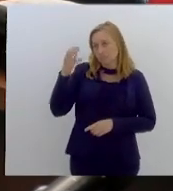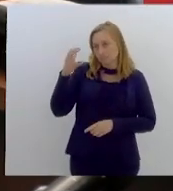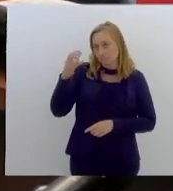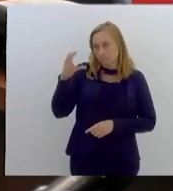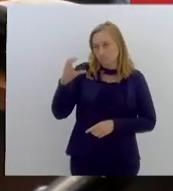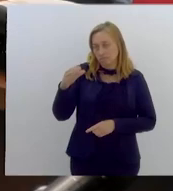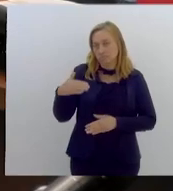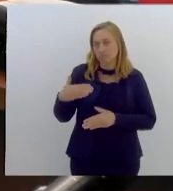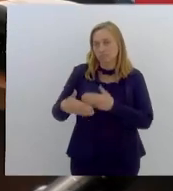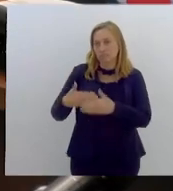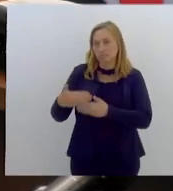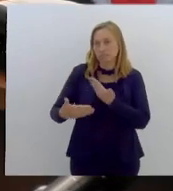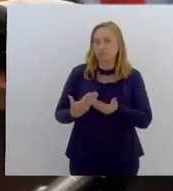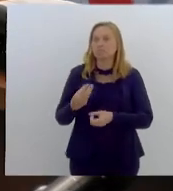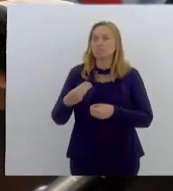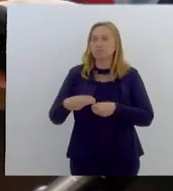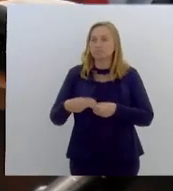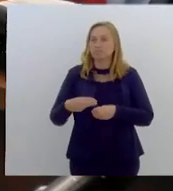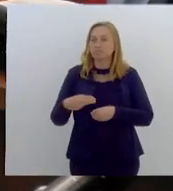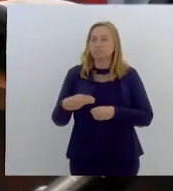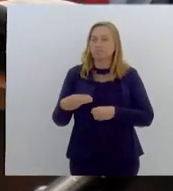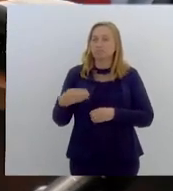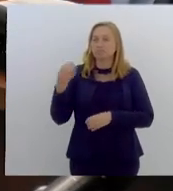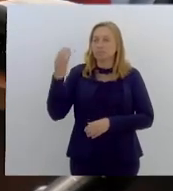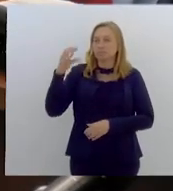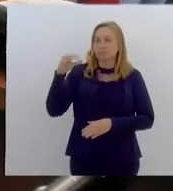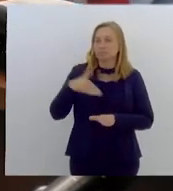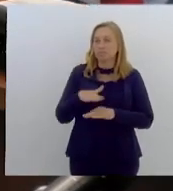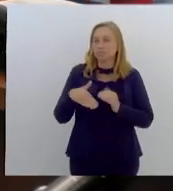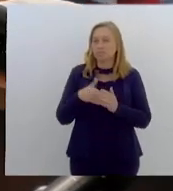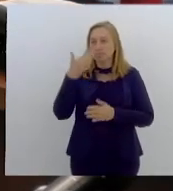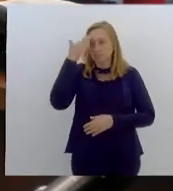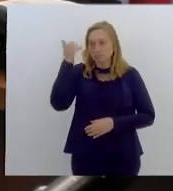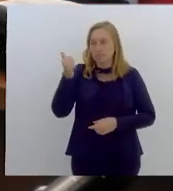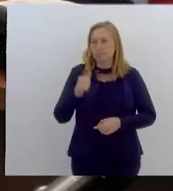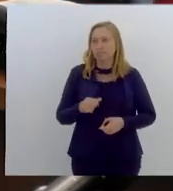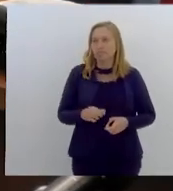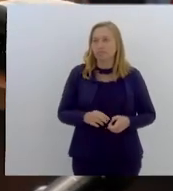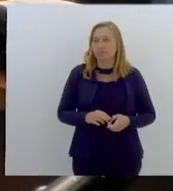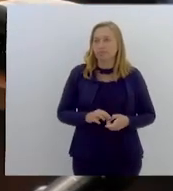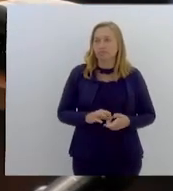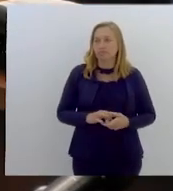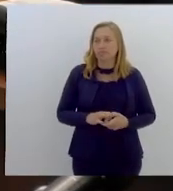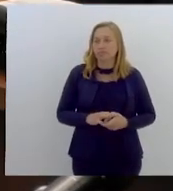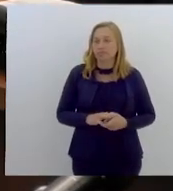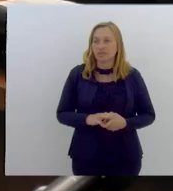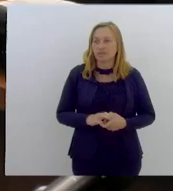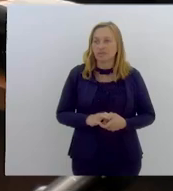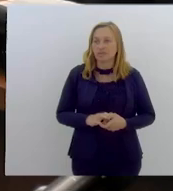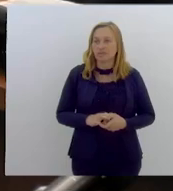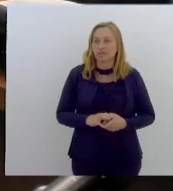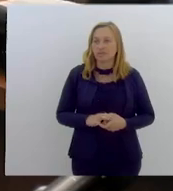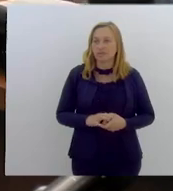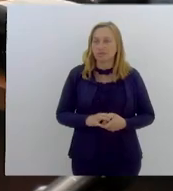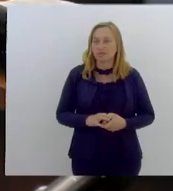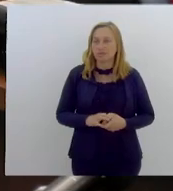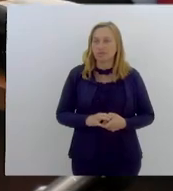minha trajetória política no município de Niterói, todo mundo sabe disso, né? E a gente hoje tem uma situação que é o